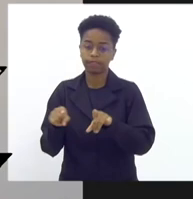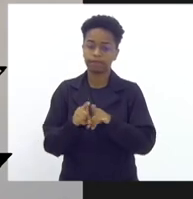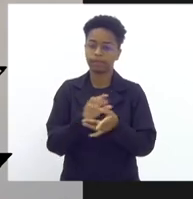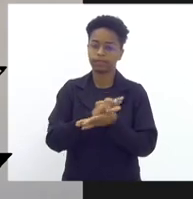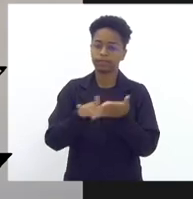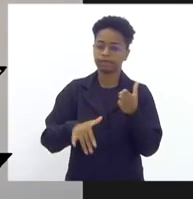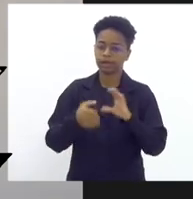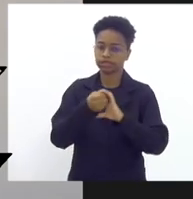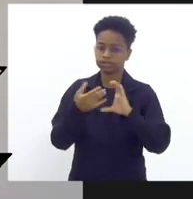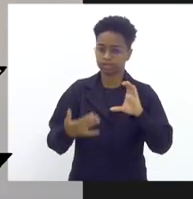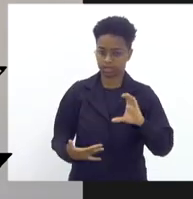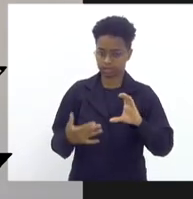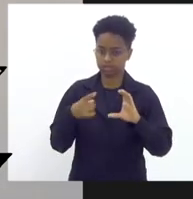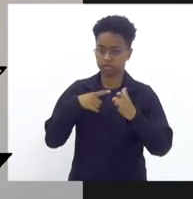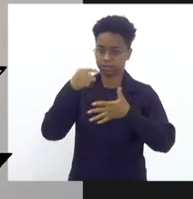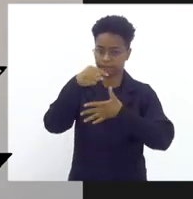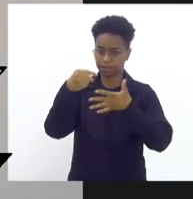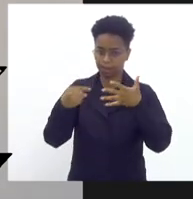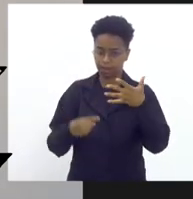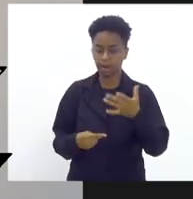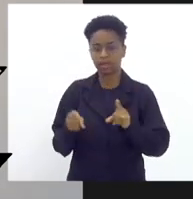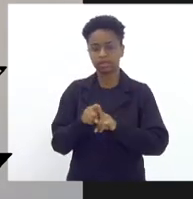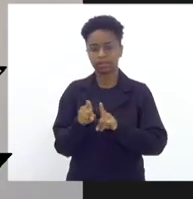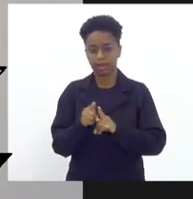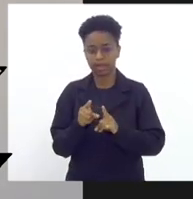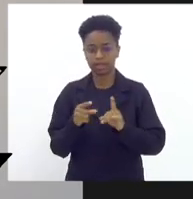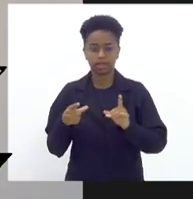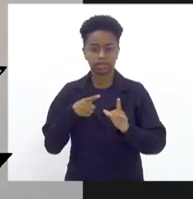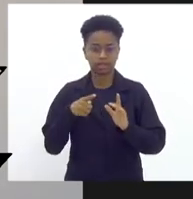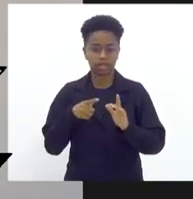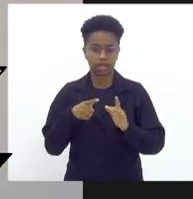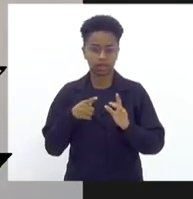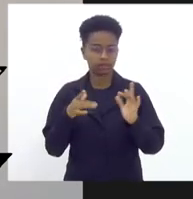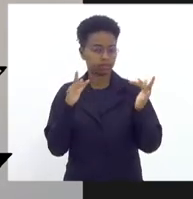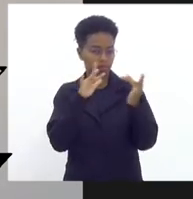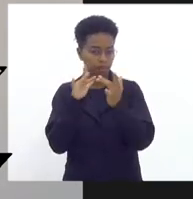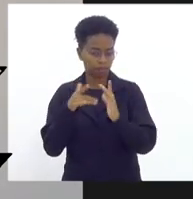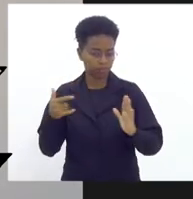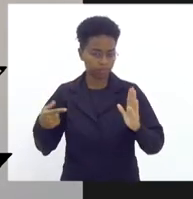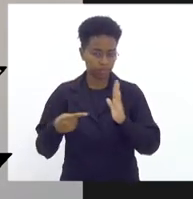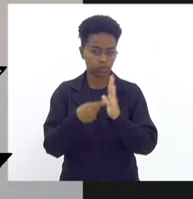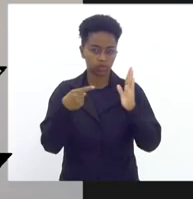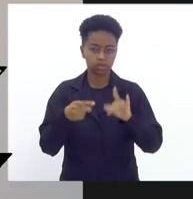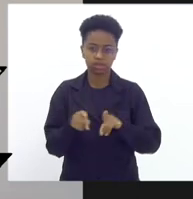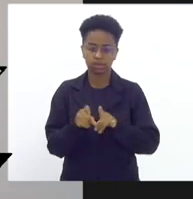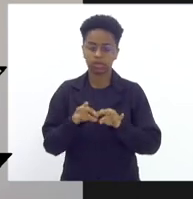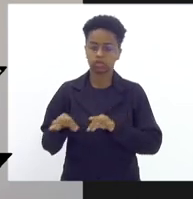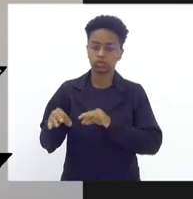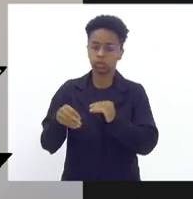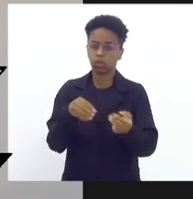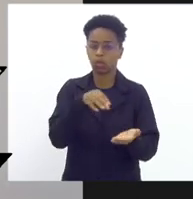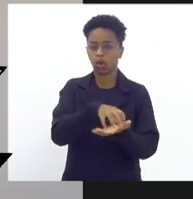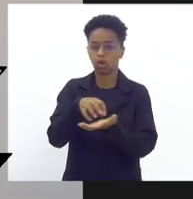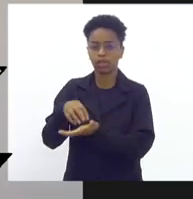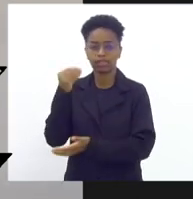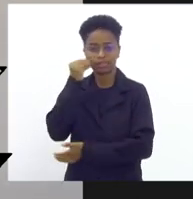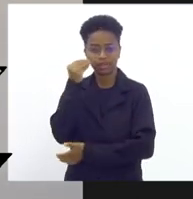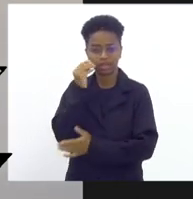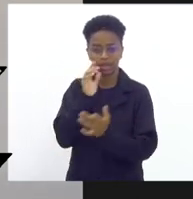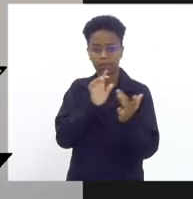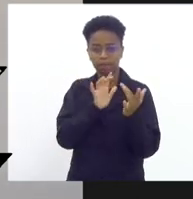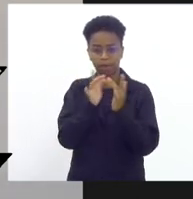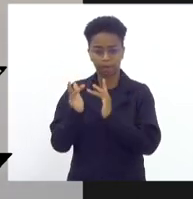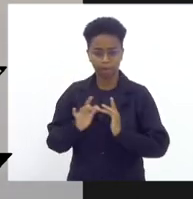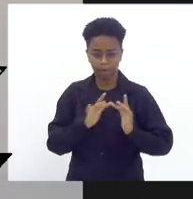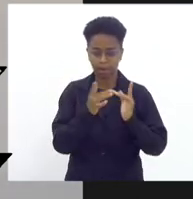caracterizar e canais de denúncia né enfim todos os órgãos meio que tentando fazer essa articulação